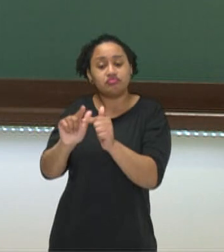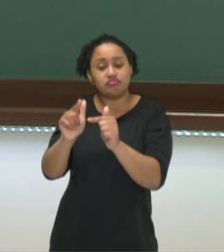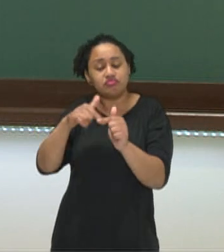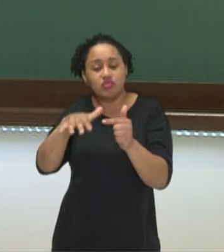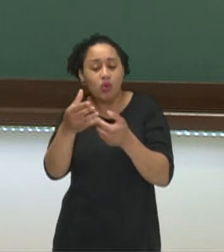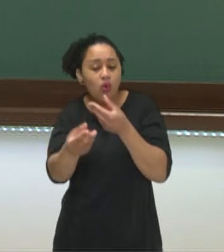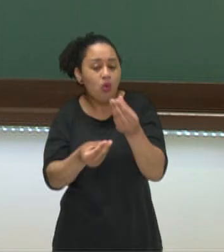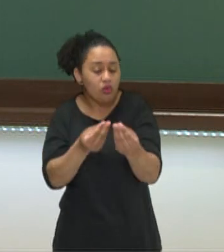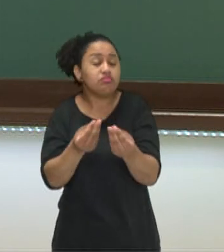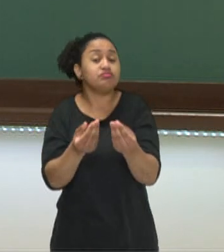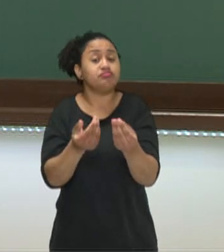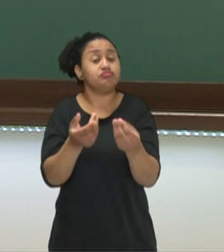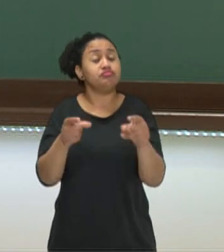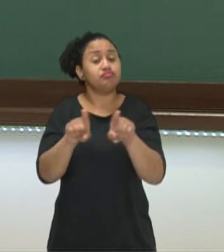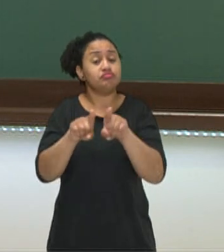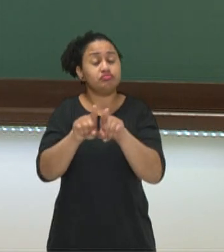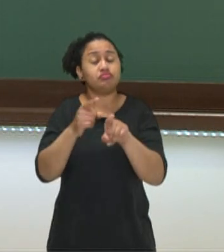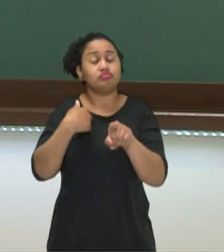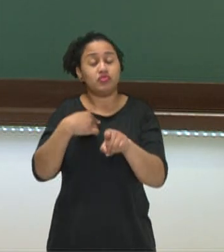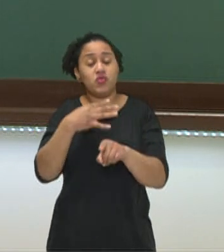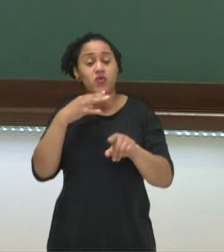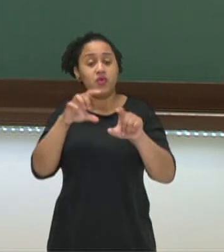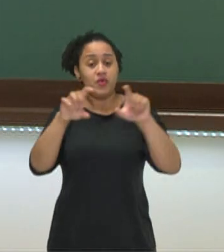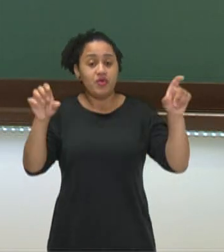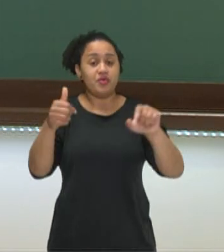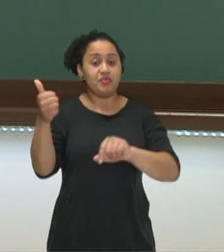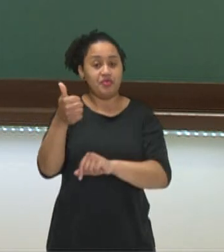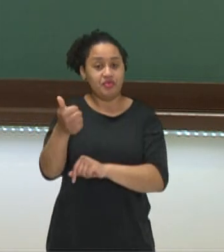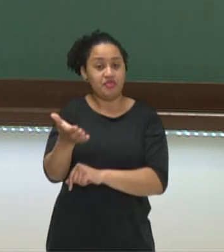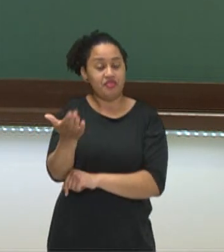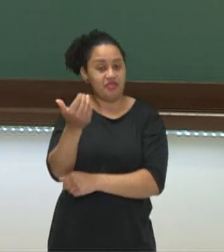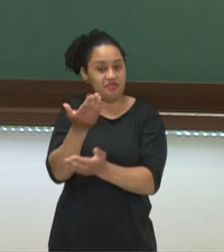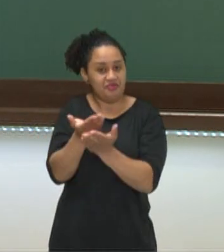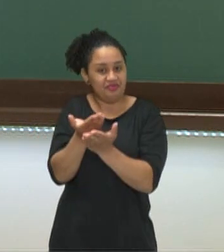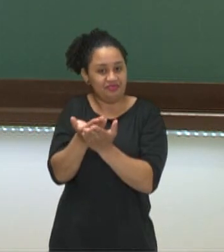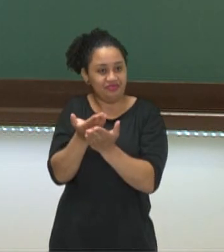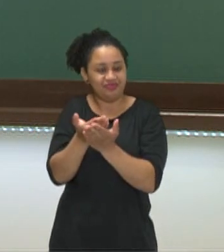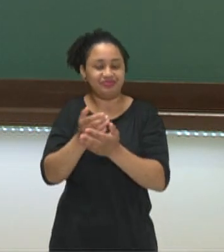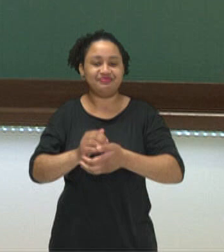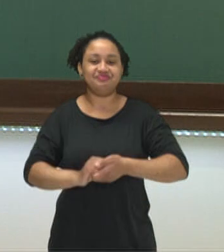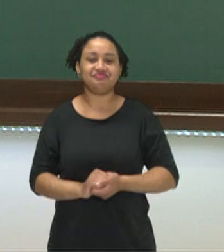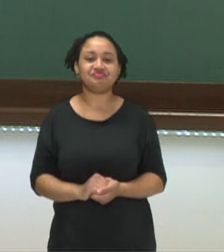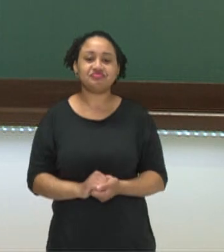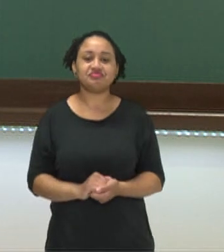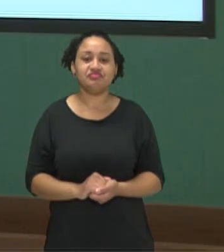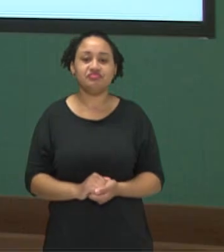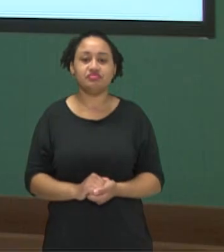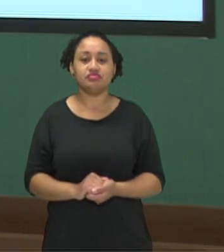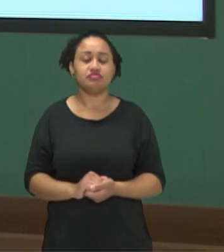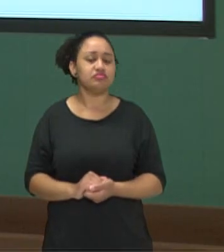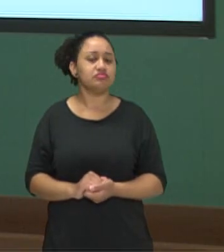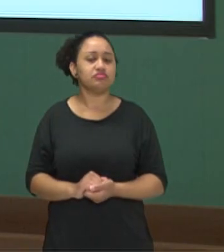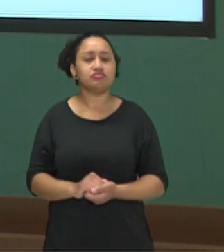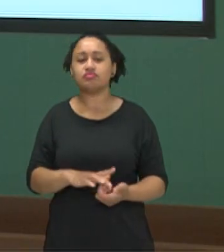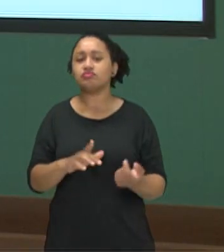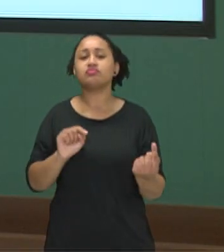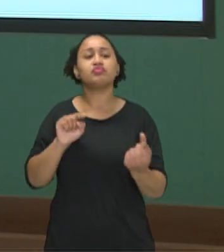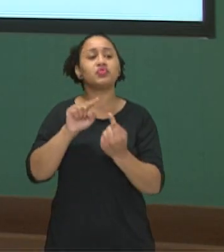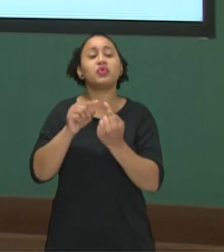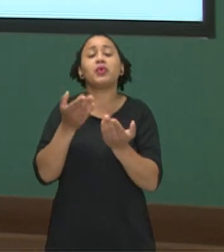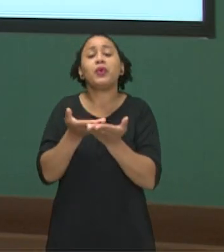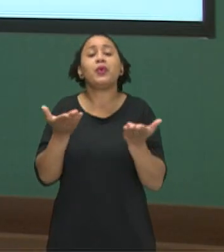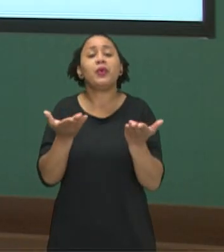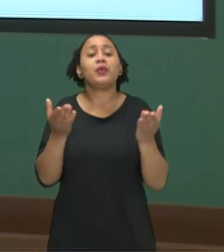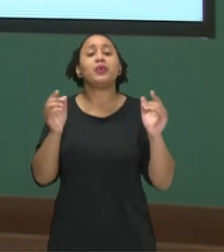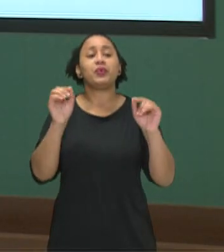nós vamos conhecer a equação do primeiro grau. Vamos lá para a aula. Os objetivos que nós teremos,